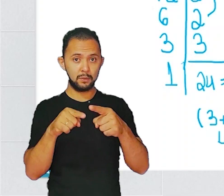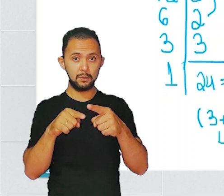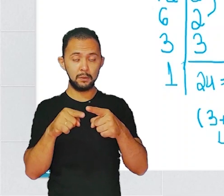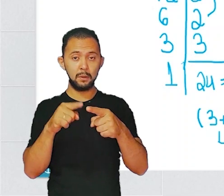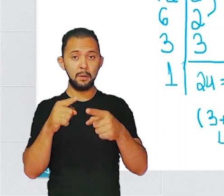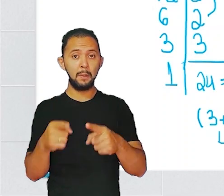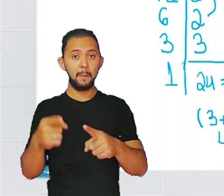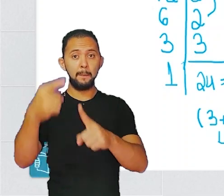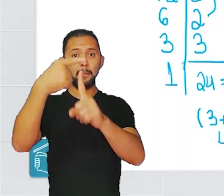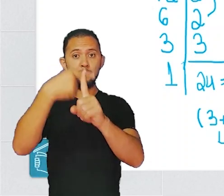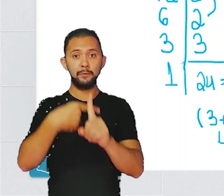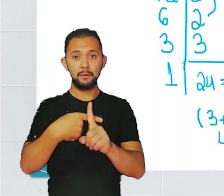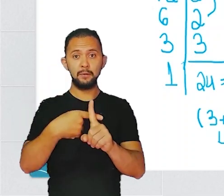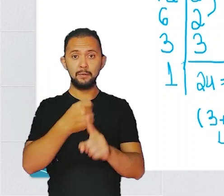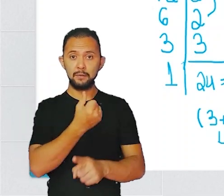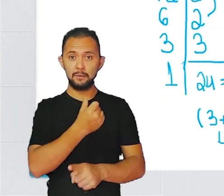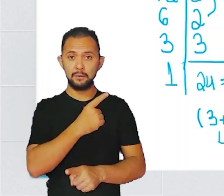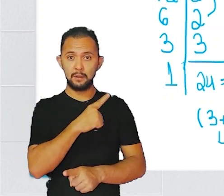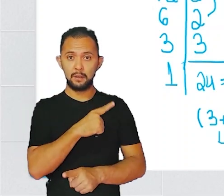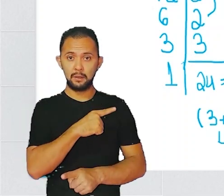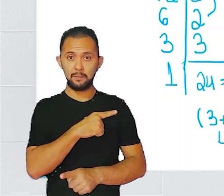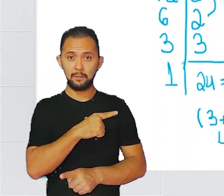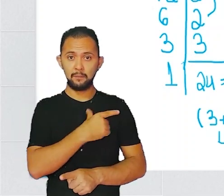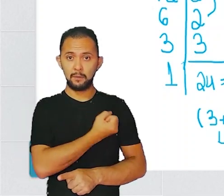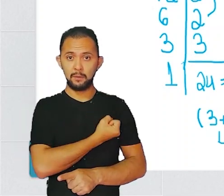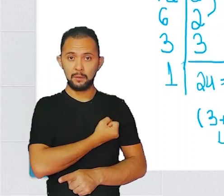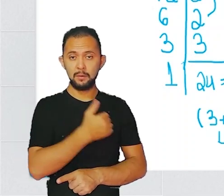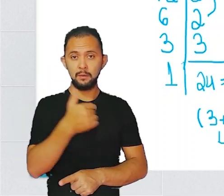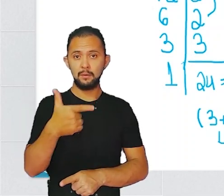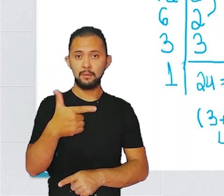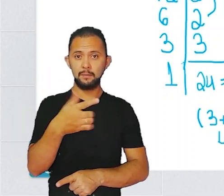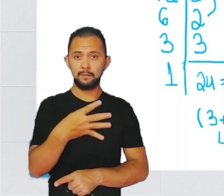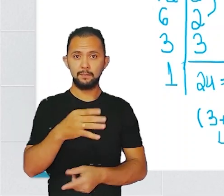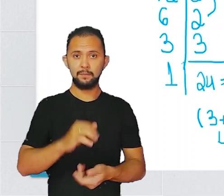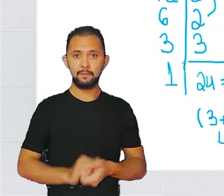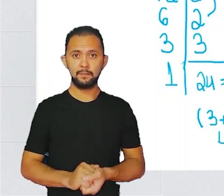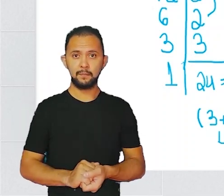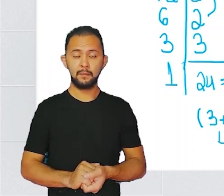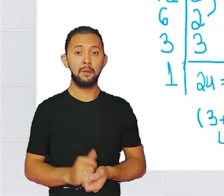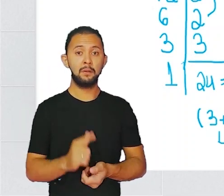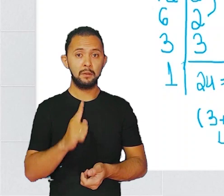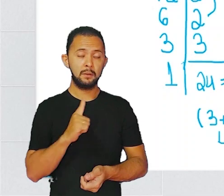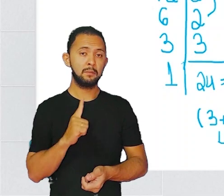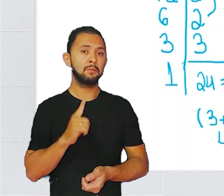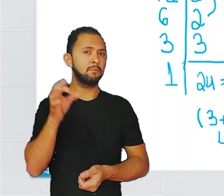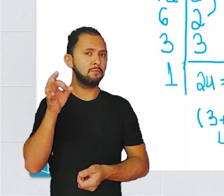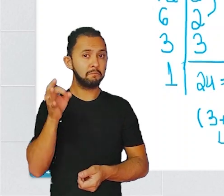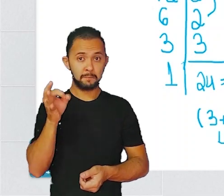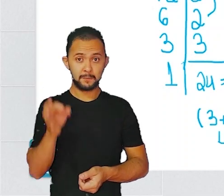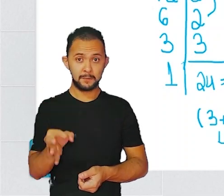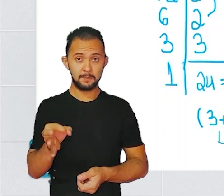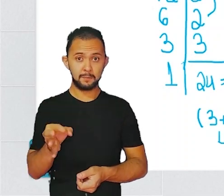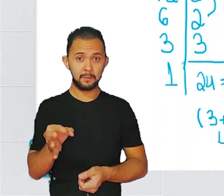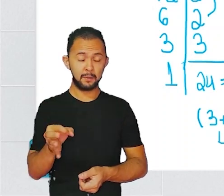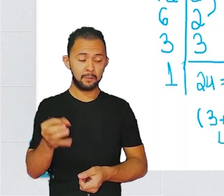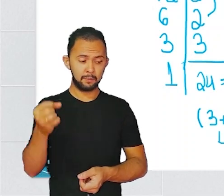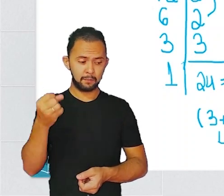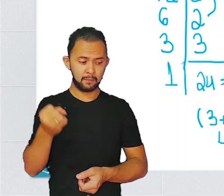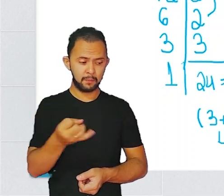positivos tem o 24. Então, o 24 tem exatamente, ó, tem